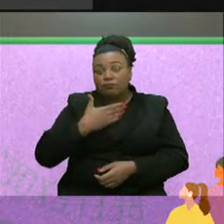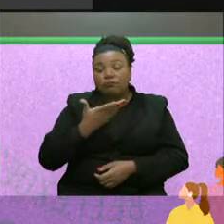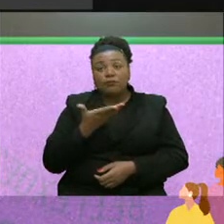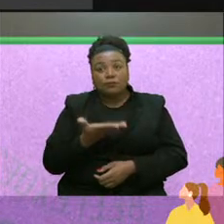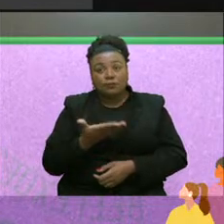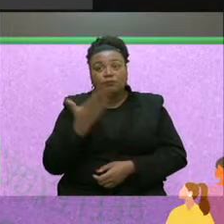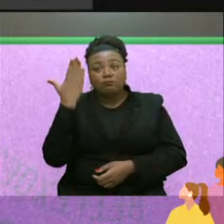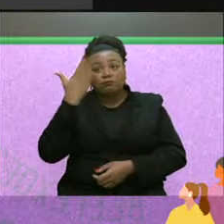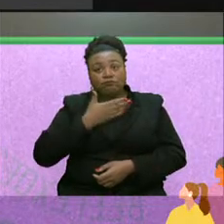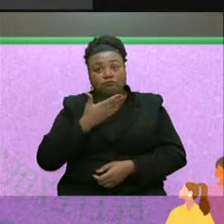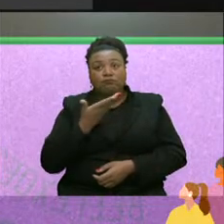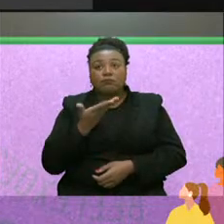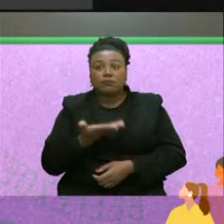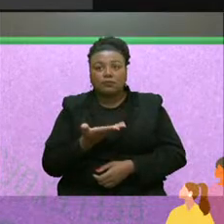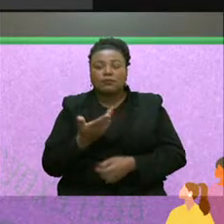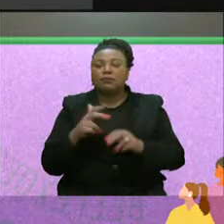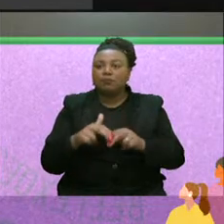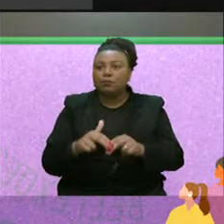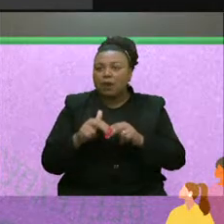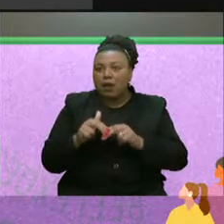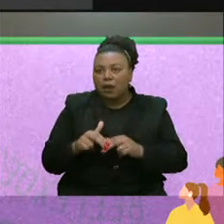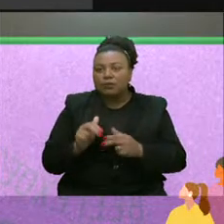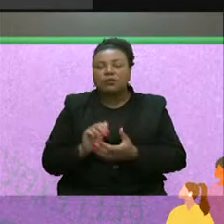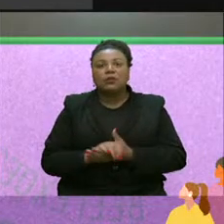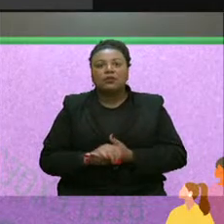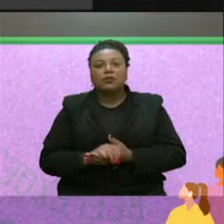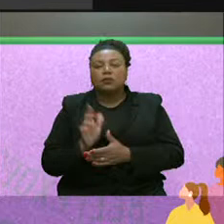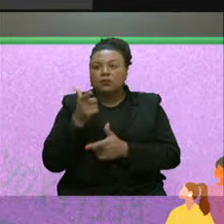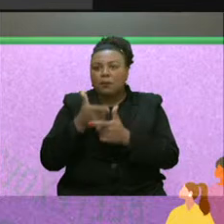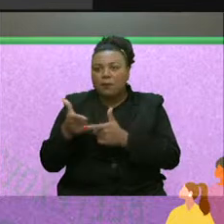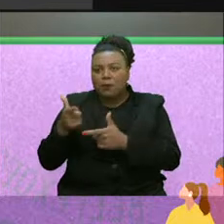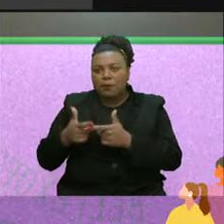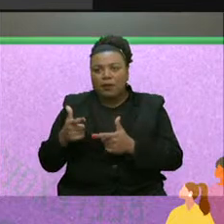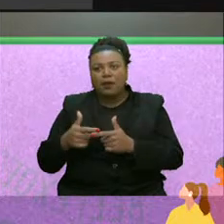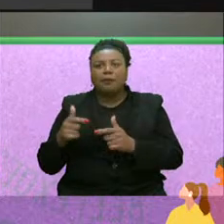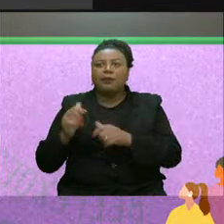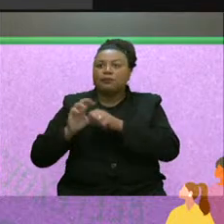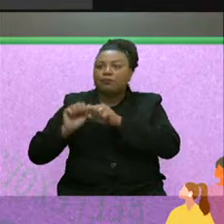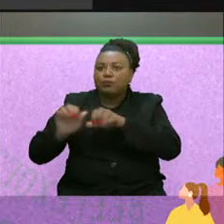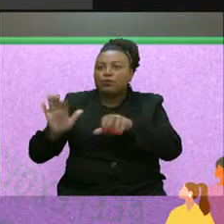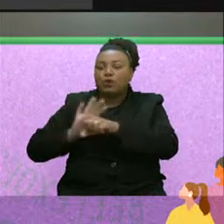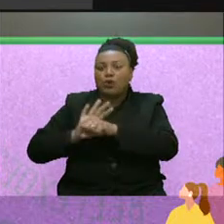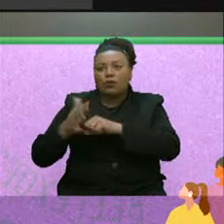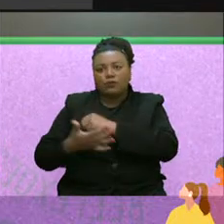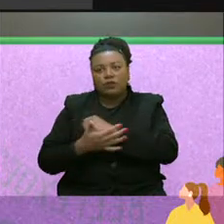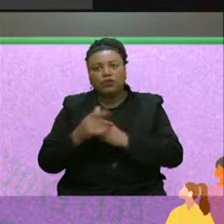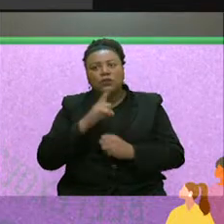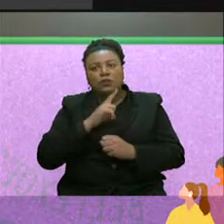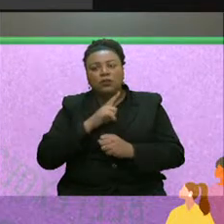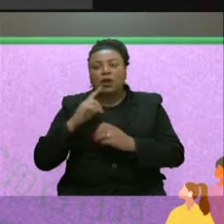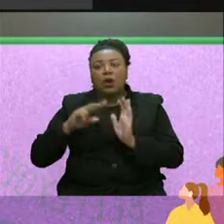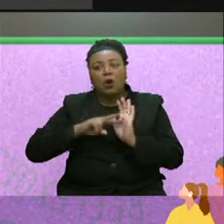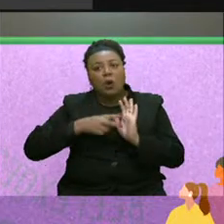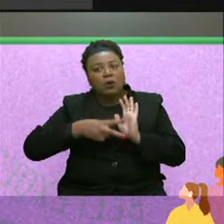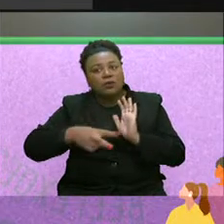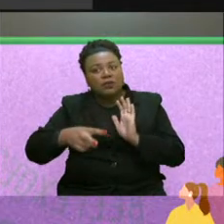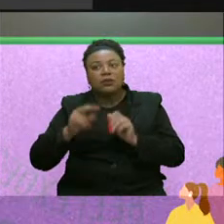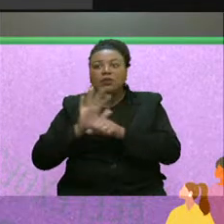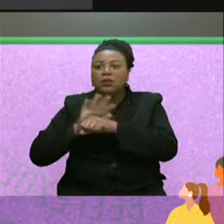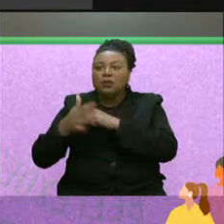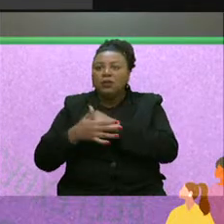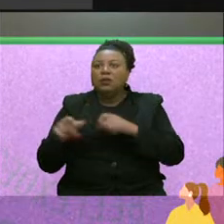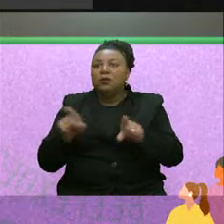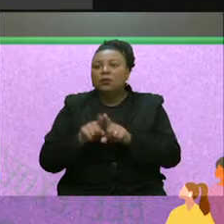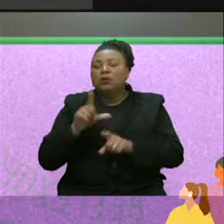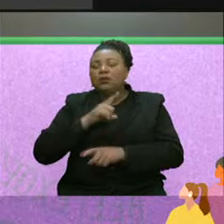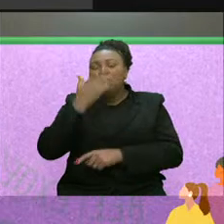comprovadamente, notoriamente, em virtude desse problema oriundo da pandemia, portanto, uma sequela da pandemia. E também nós